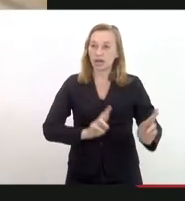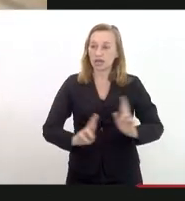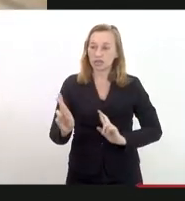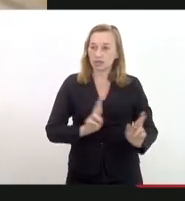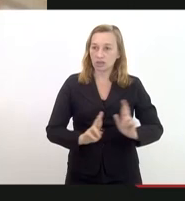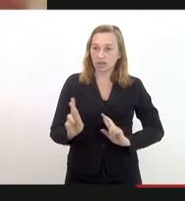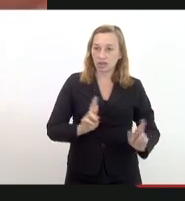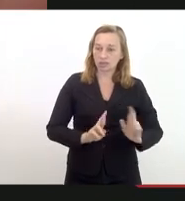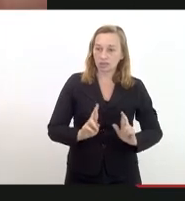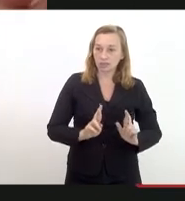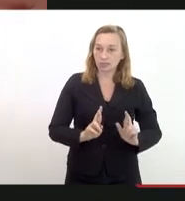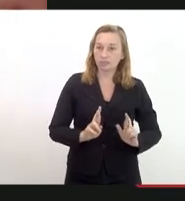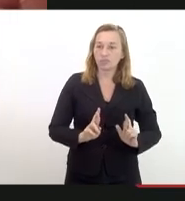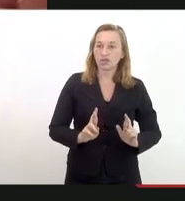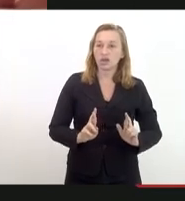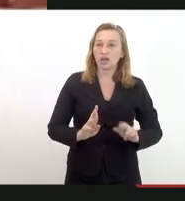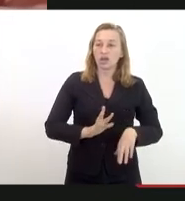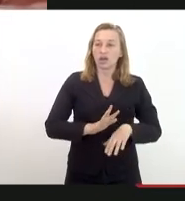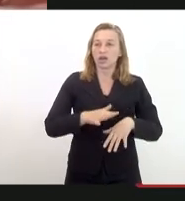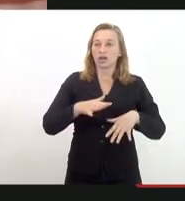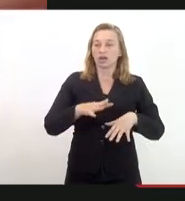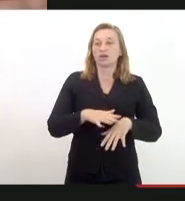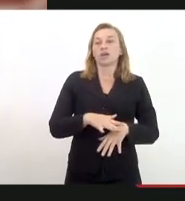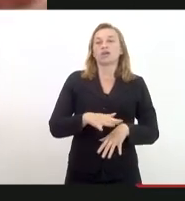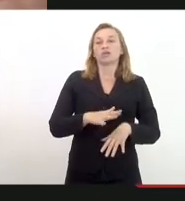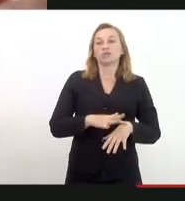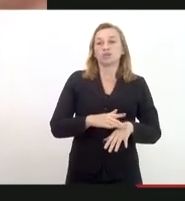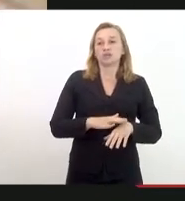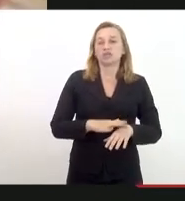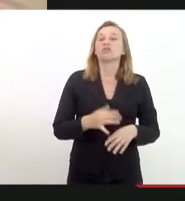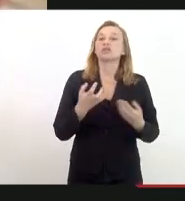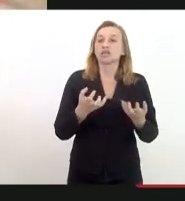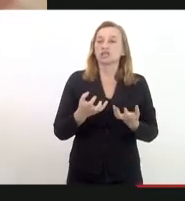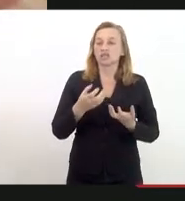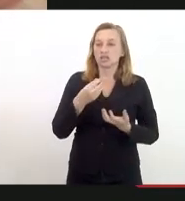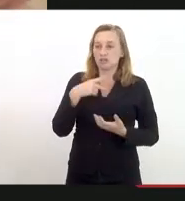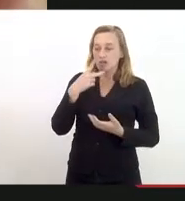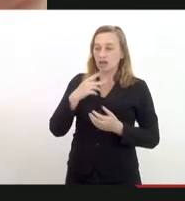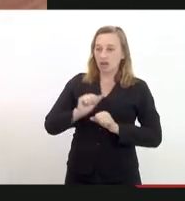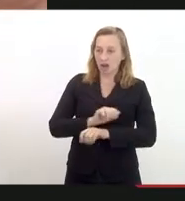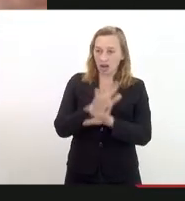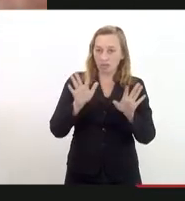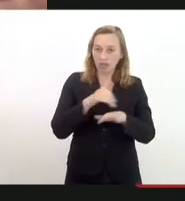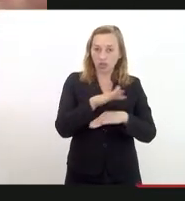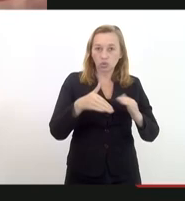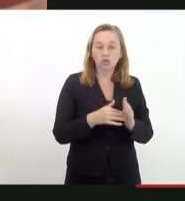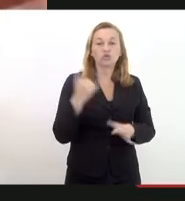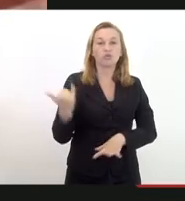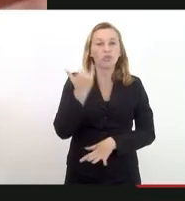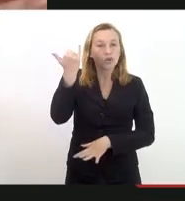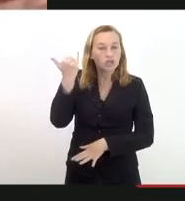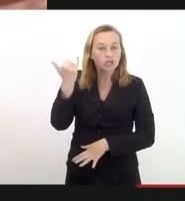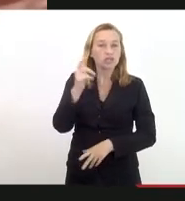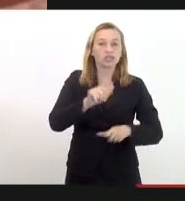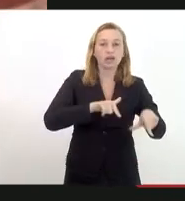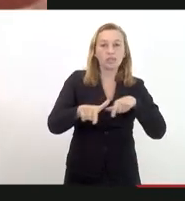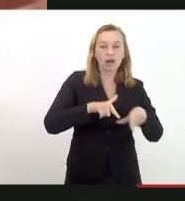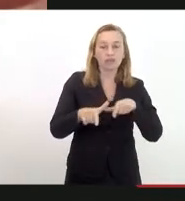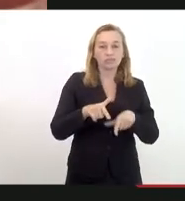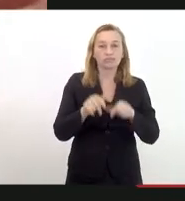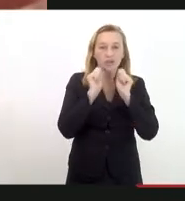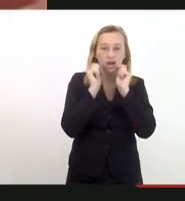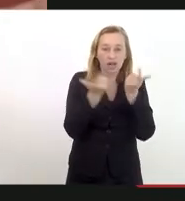tuberculose. Queria já deixar muito, muito claro para todo mundo o importante papel que a LERJ teve nesse